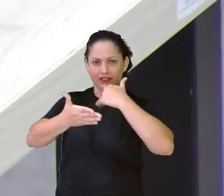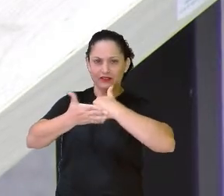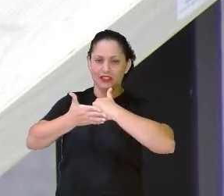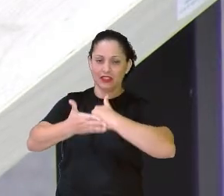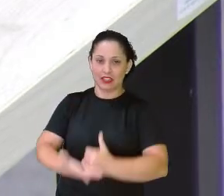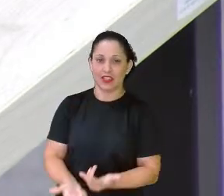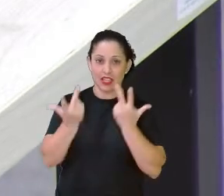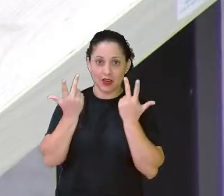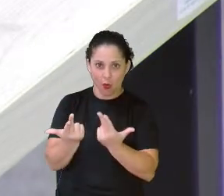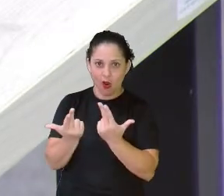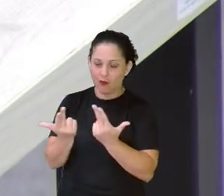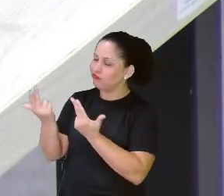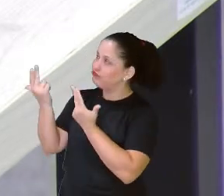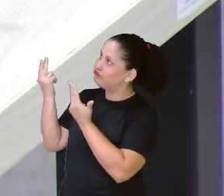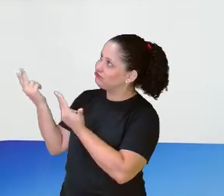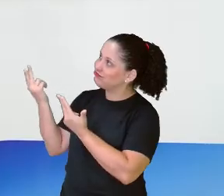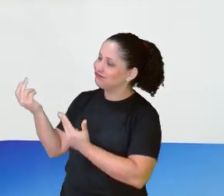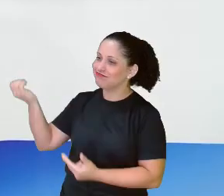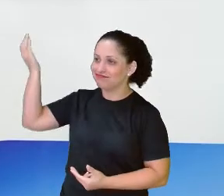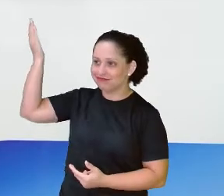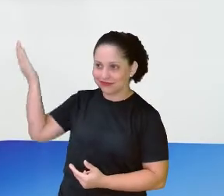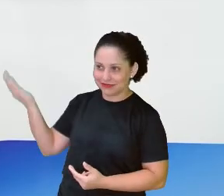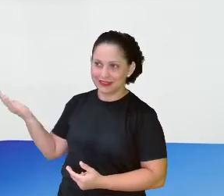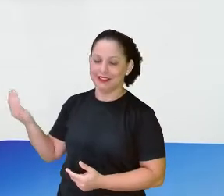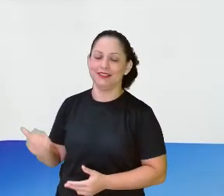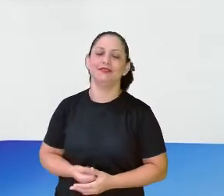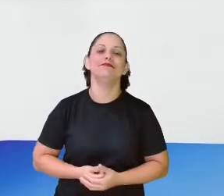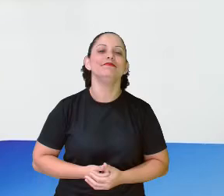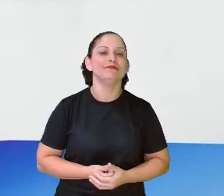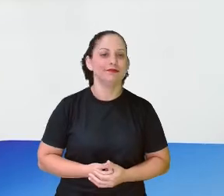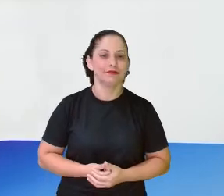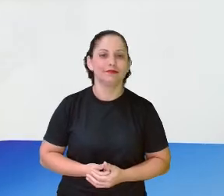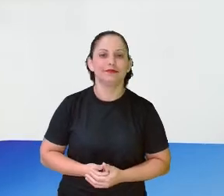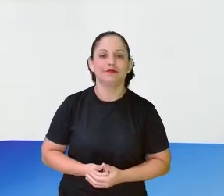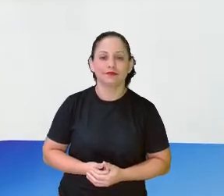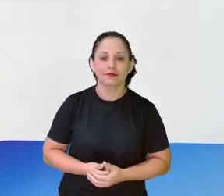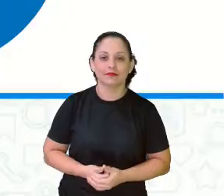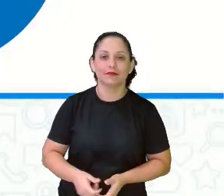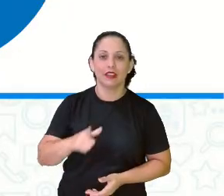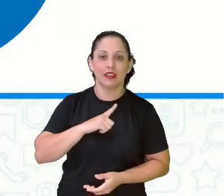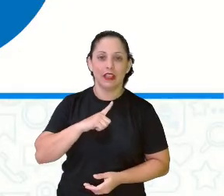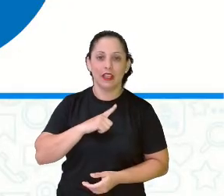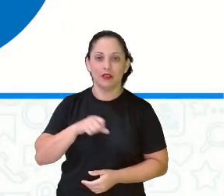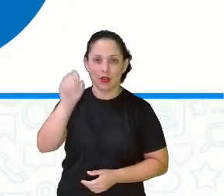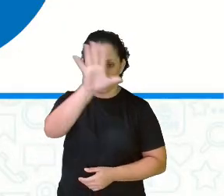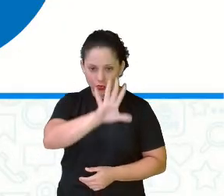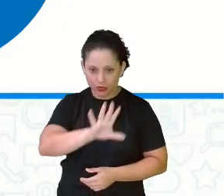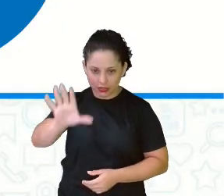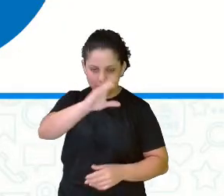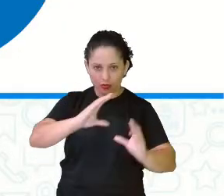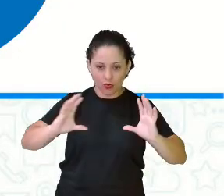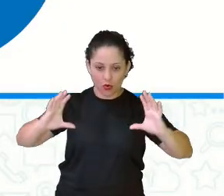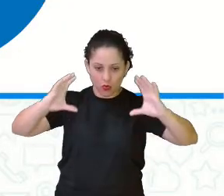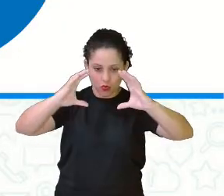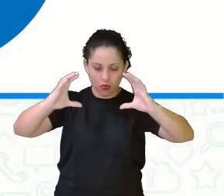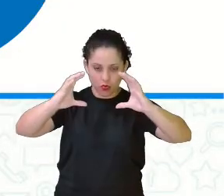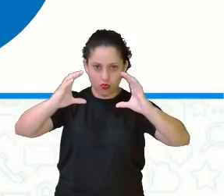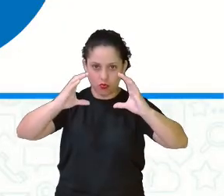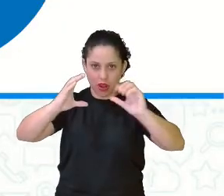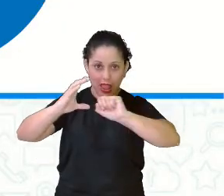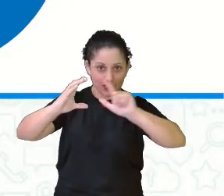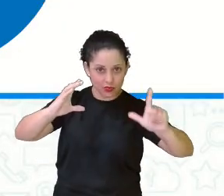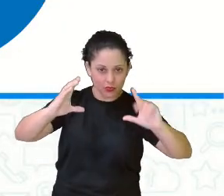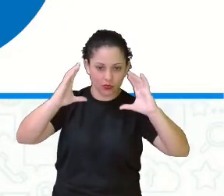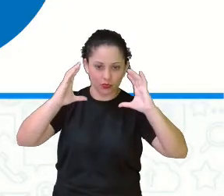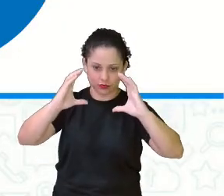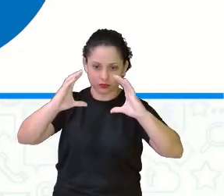iguais, como está escrito, como está na imagem. Eu tenho o meu inteiro representando aqui meu disco azul